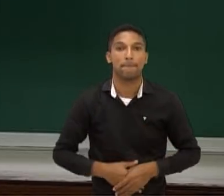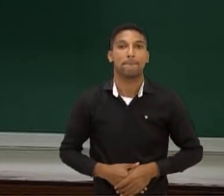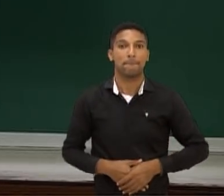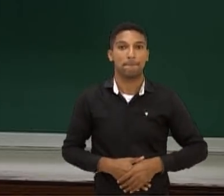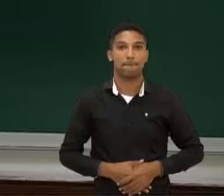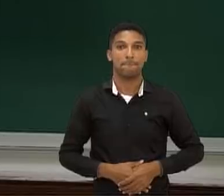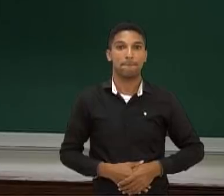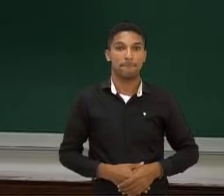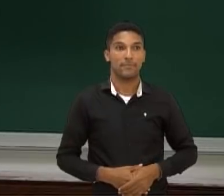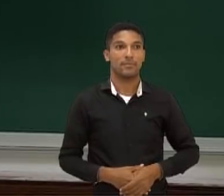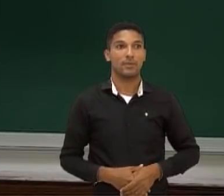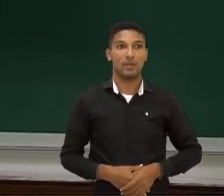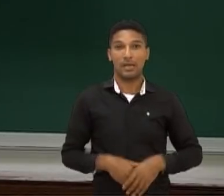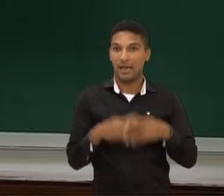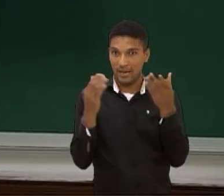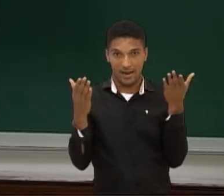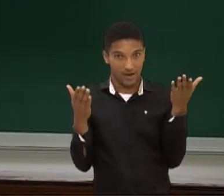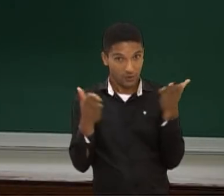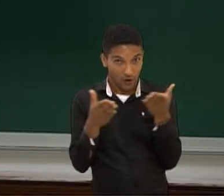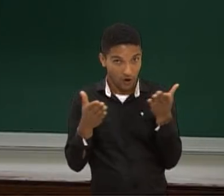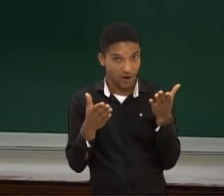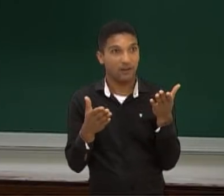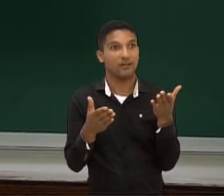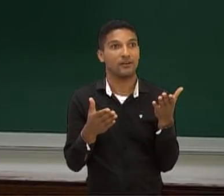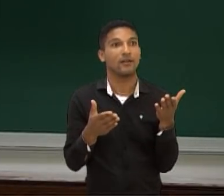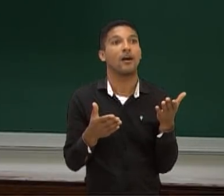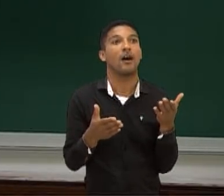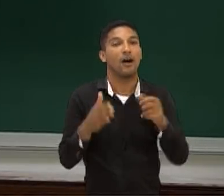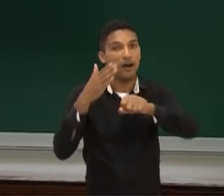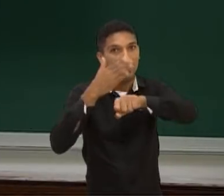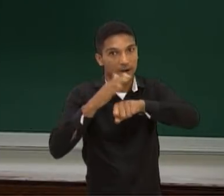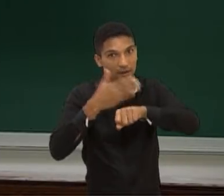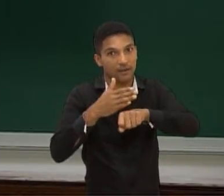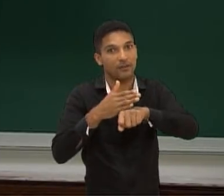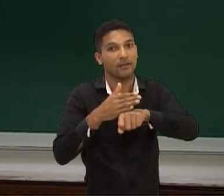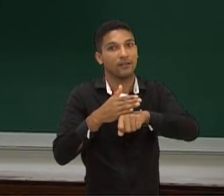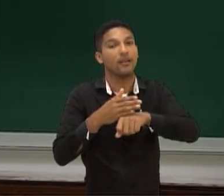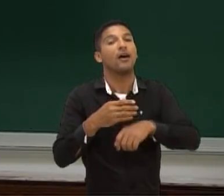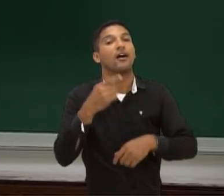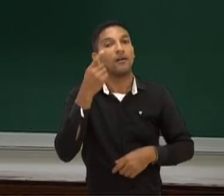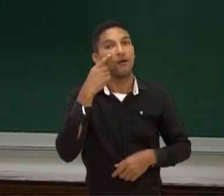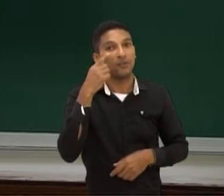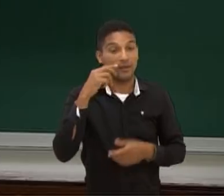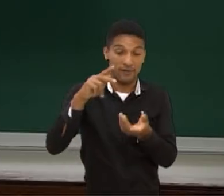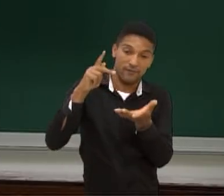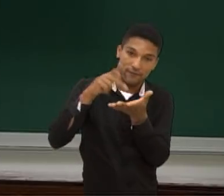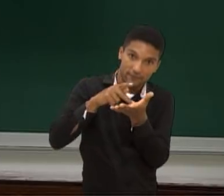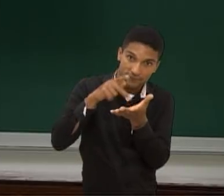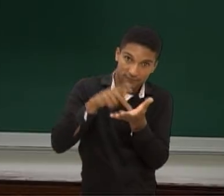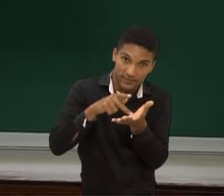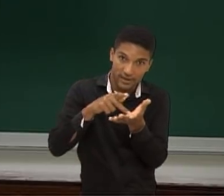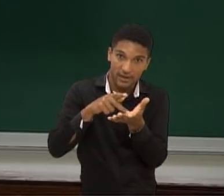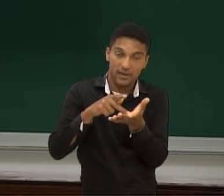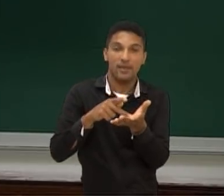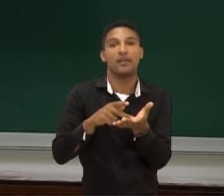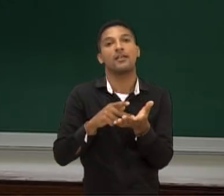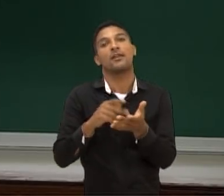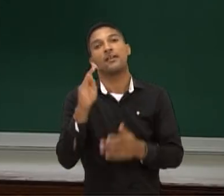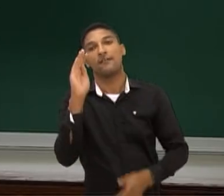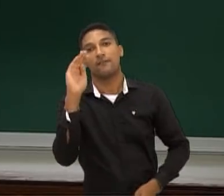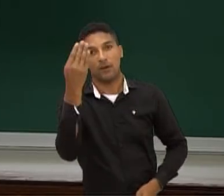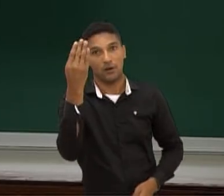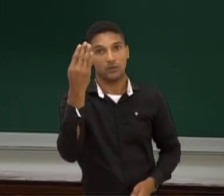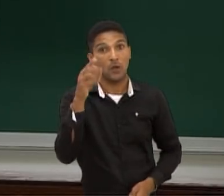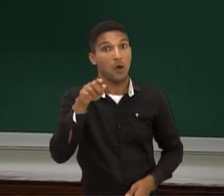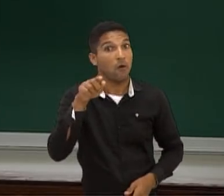só, agora nós vamos testar os nossos conhecimentos aí com verdadeiro ou falso, tá bom? Então, a professora vai ler aqui, vocês